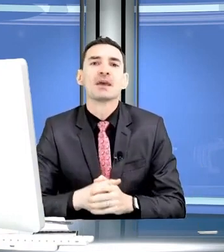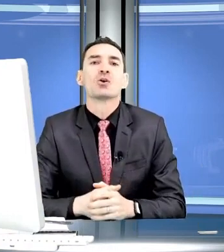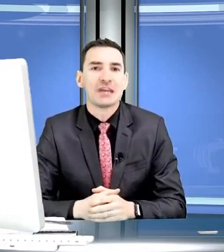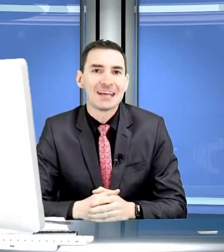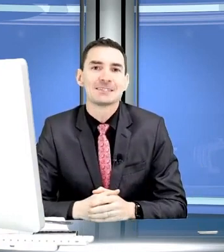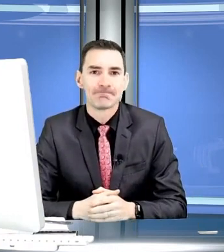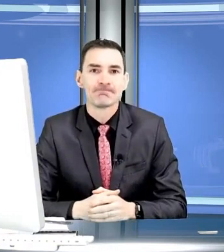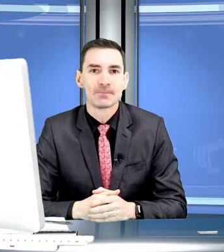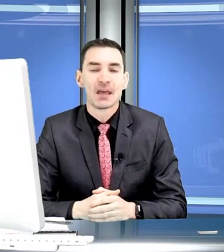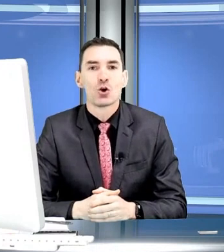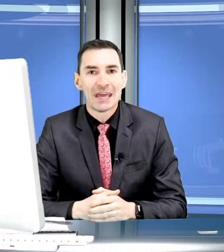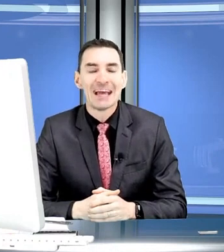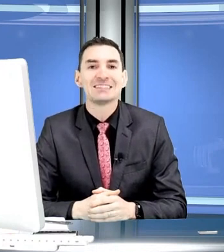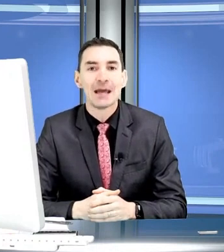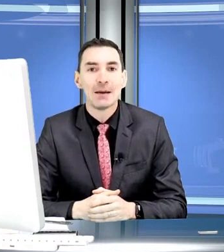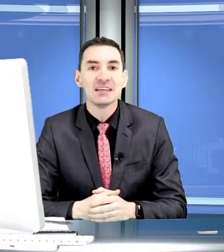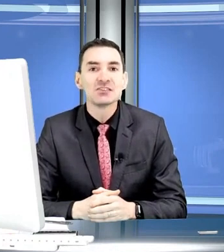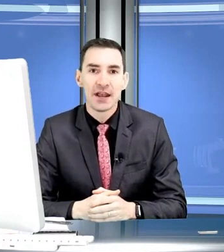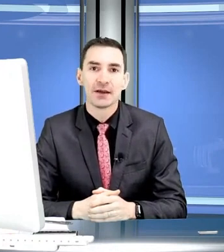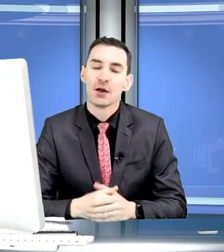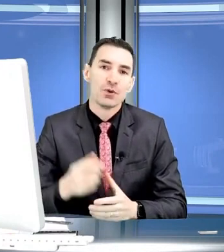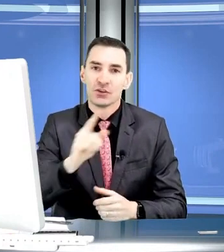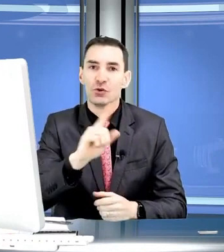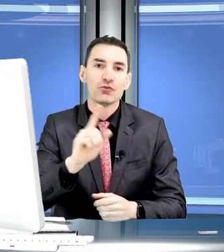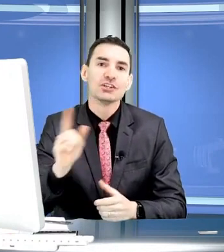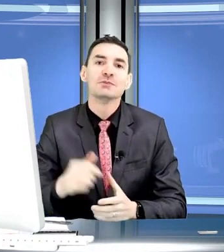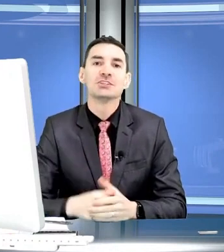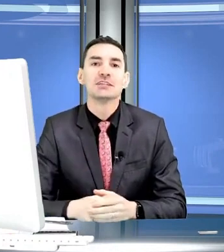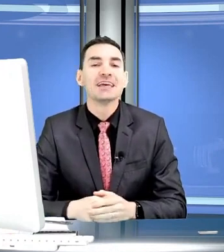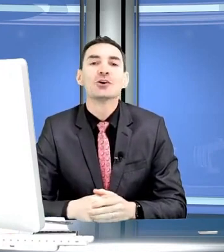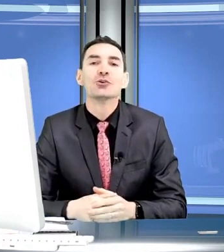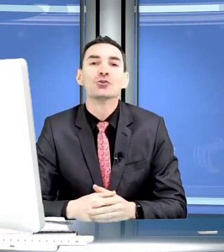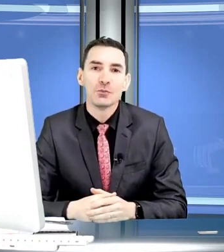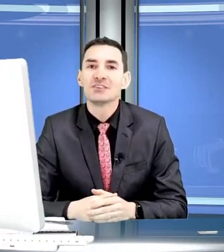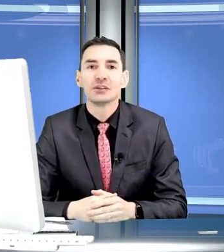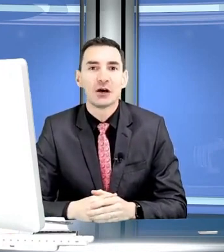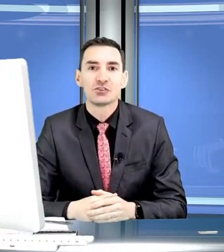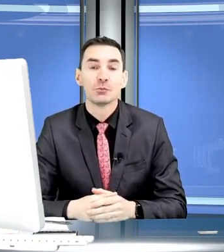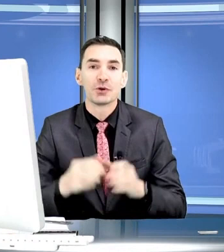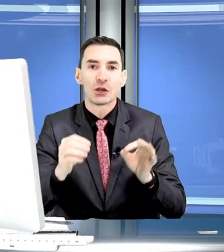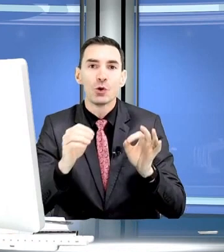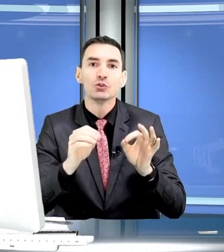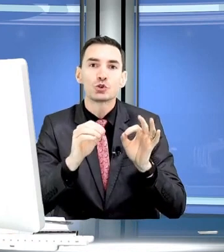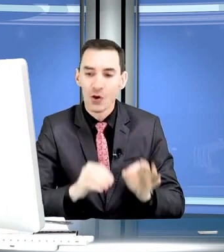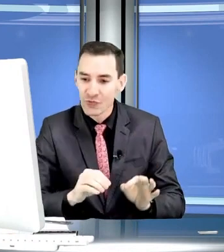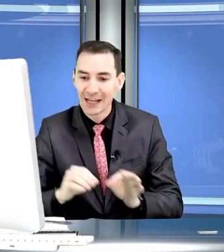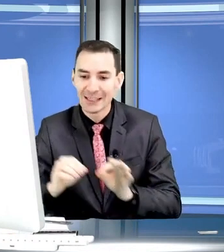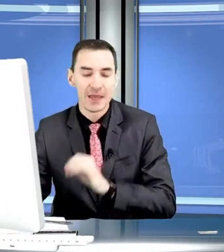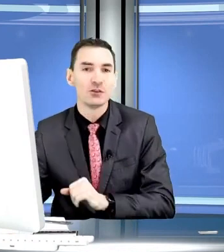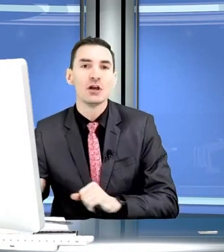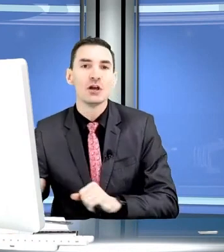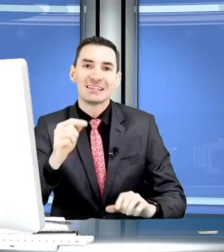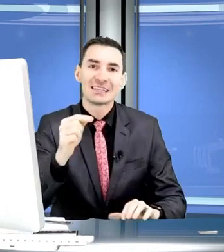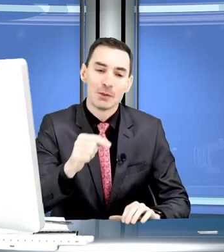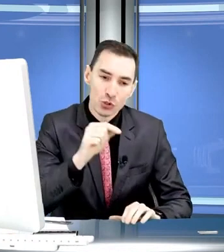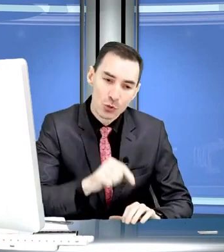falam, conhece. Conhece a minha história, pois eu não vou admitir e eu nunca vou mencionar o seu nome, porque quando João fala de